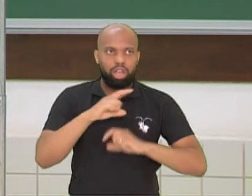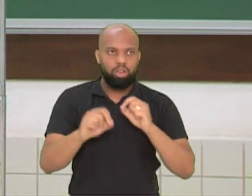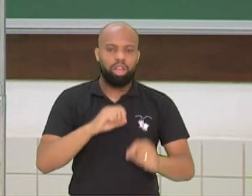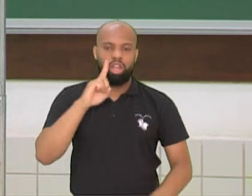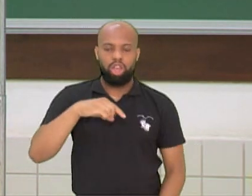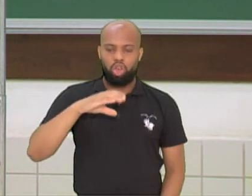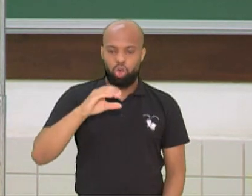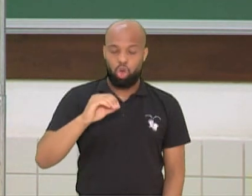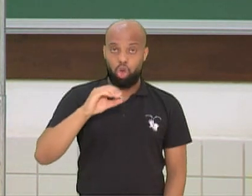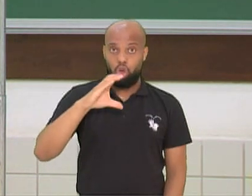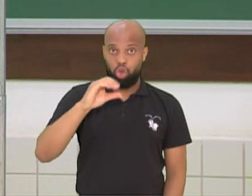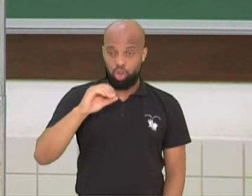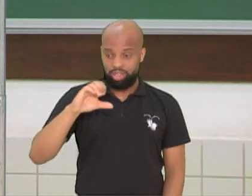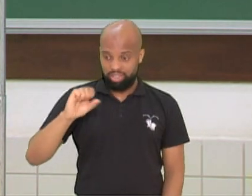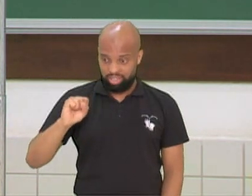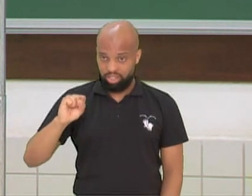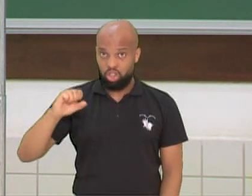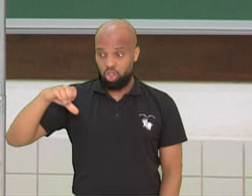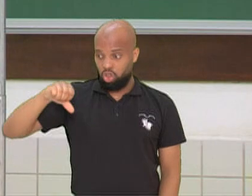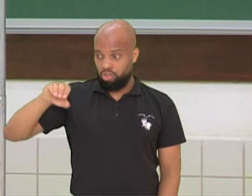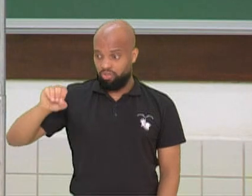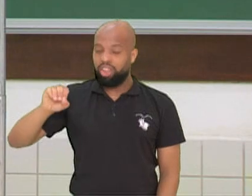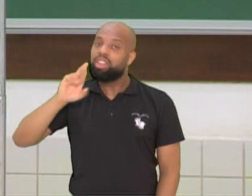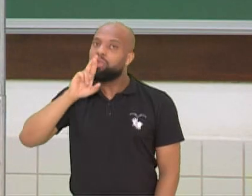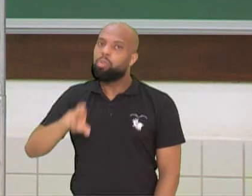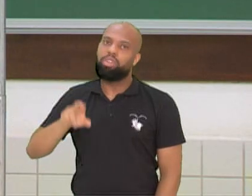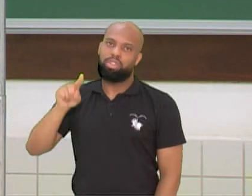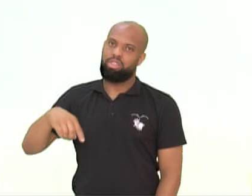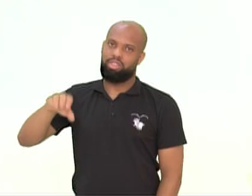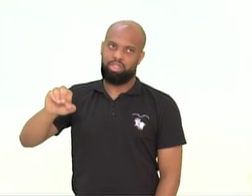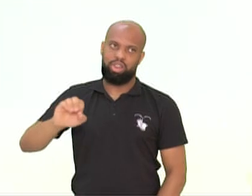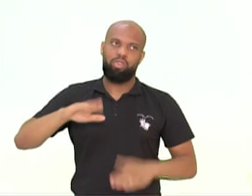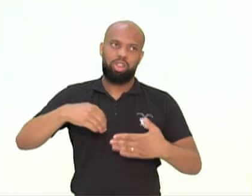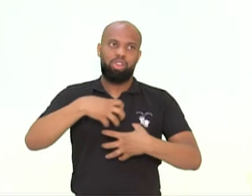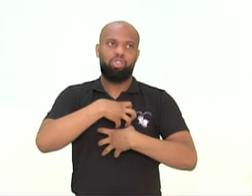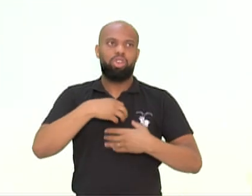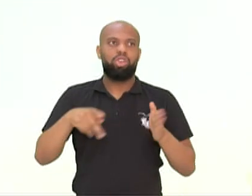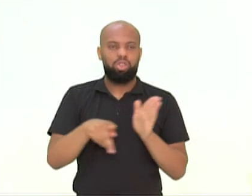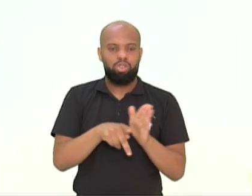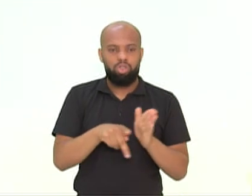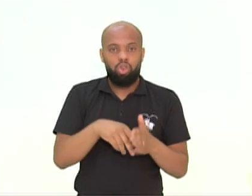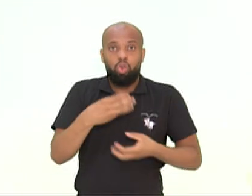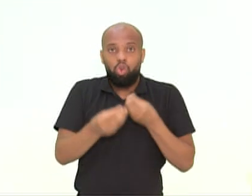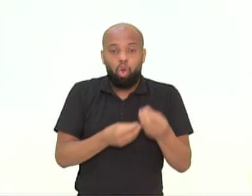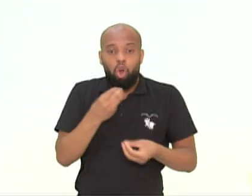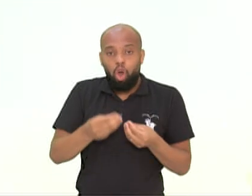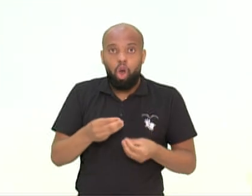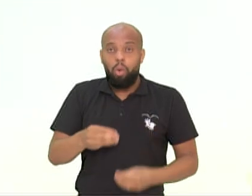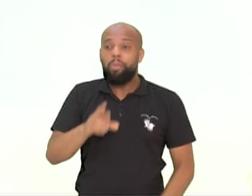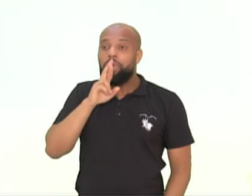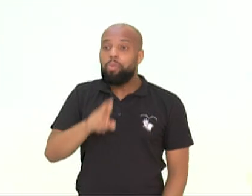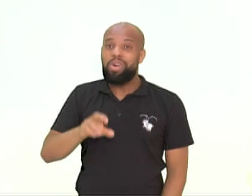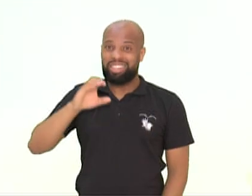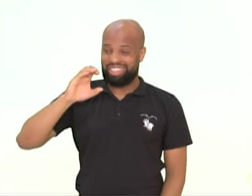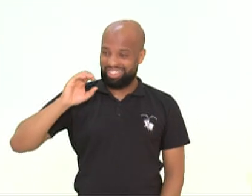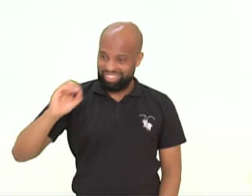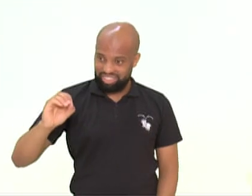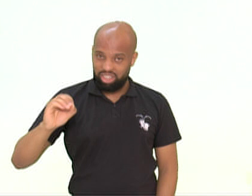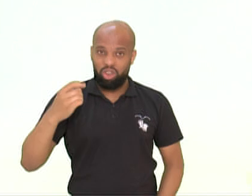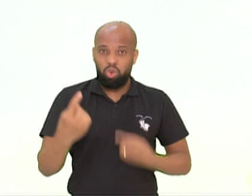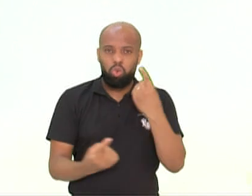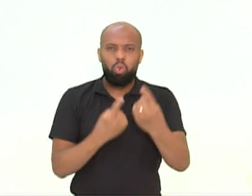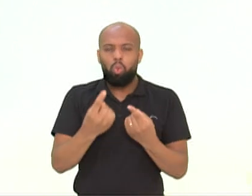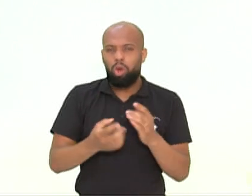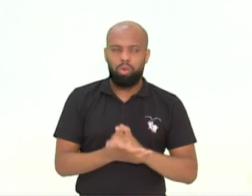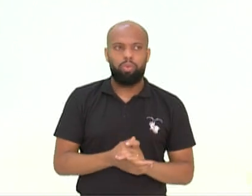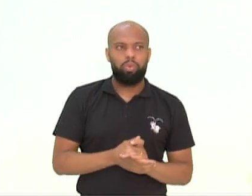tá? Então, para que o fluxo magnético, né, seja zero, será zero, qual deles será